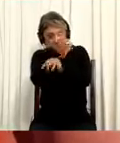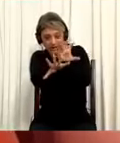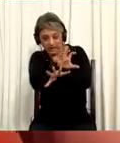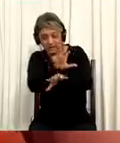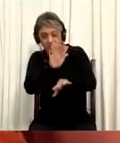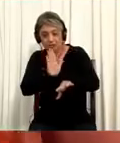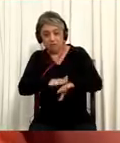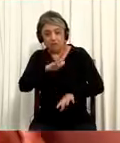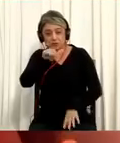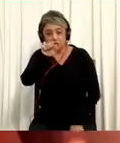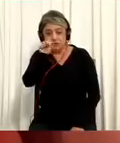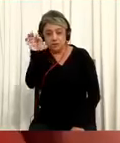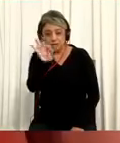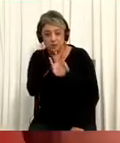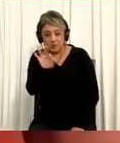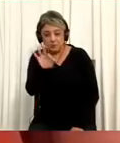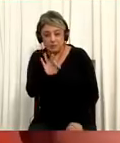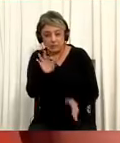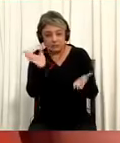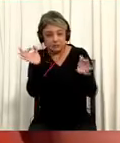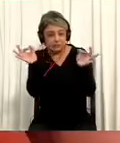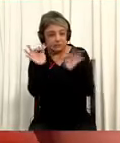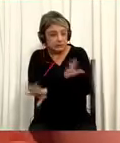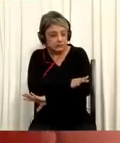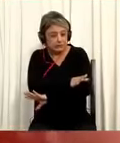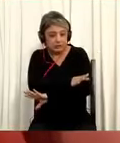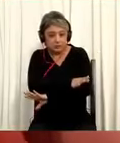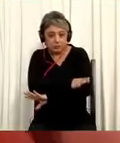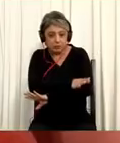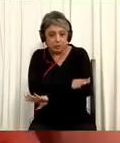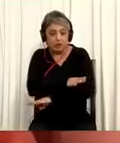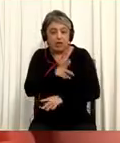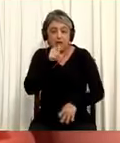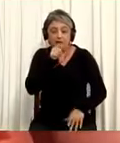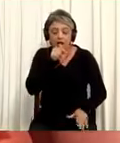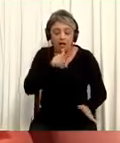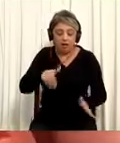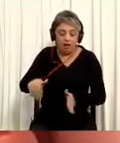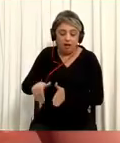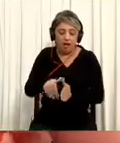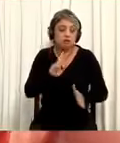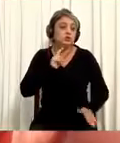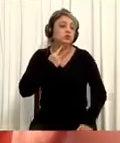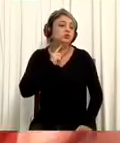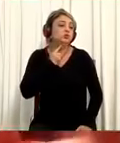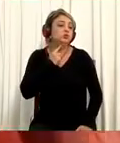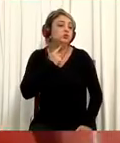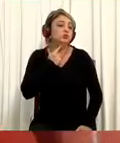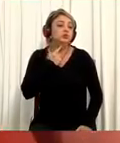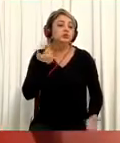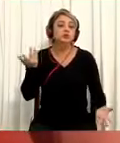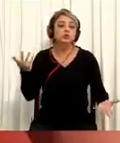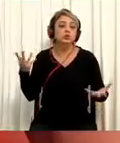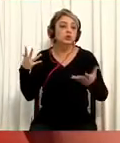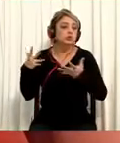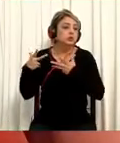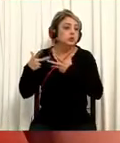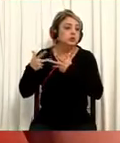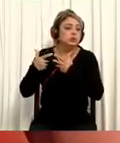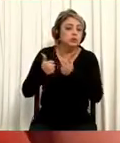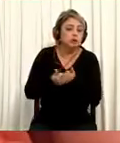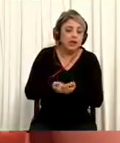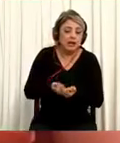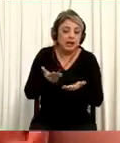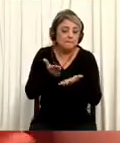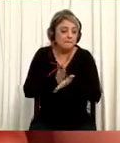de 80% de destruição do cerrado. E as águas estão poluídas, e estão indo todas as